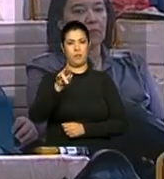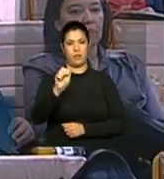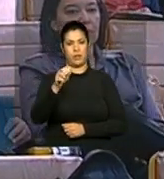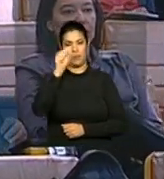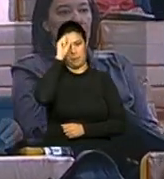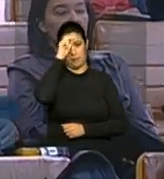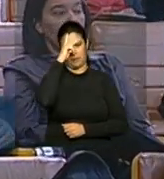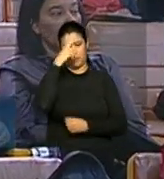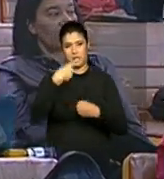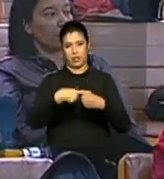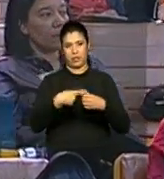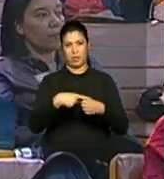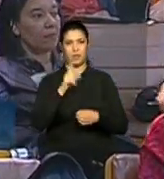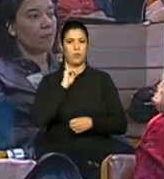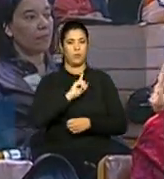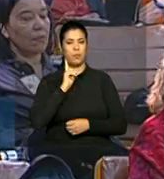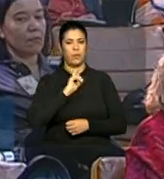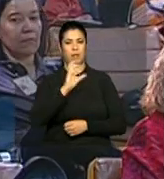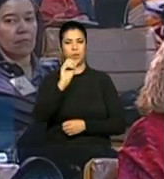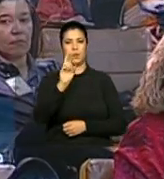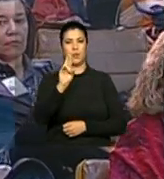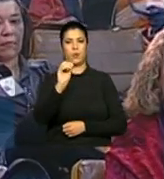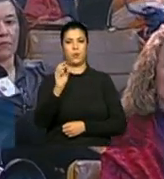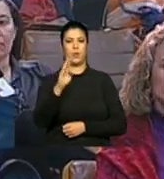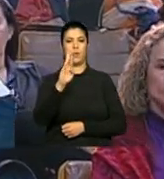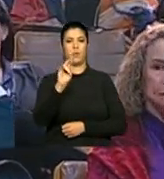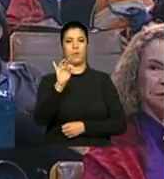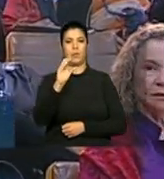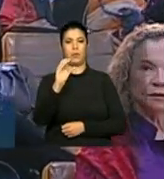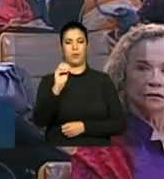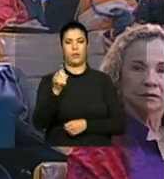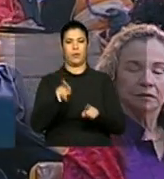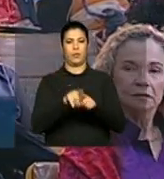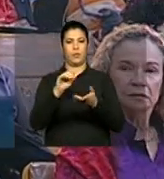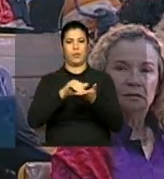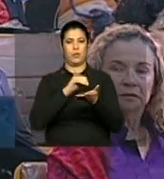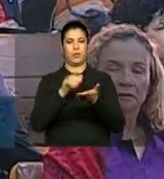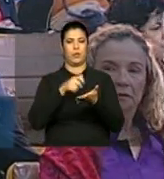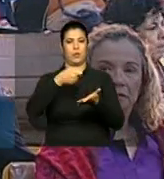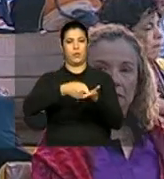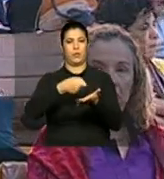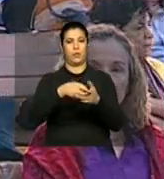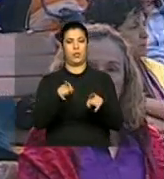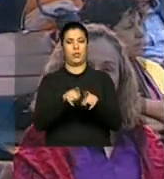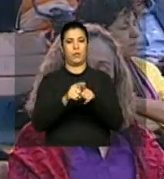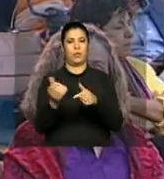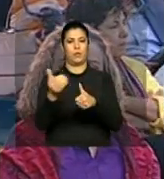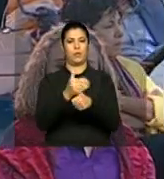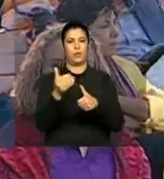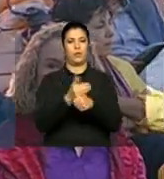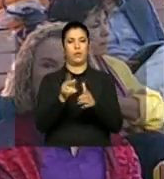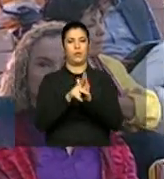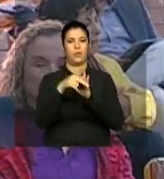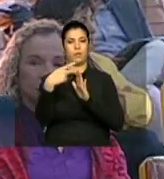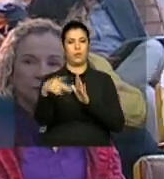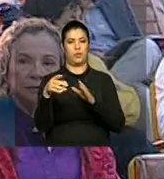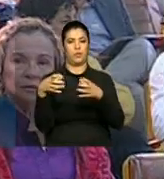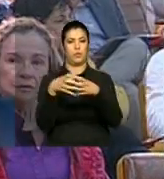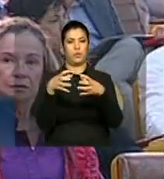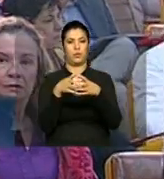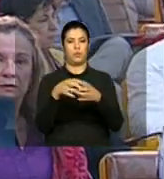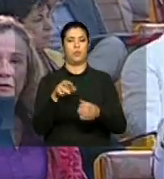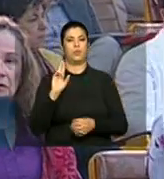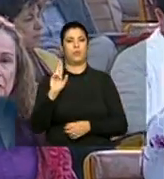prefeita de Ouro Branco, Minas Gerais, aqui representada pela secretária executiva, substituta do referido consórcio, senora